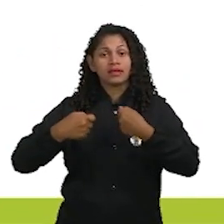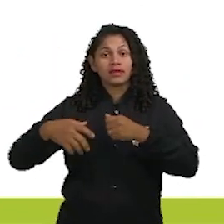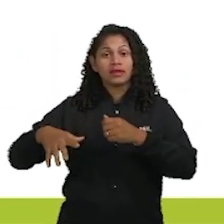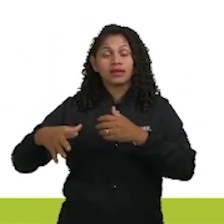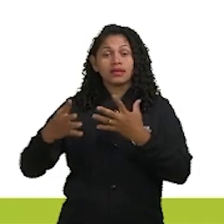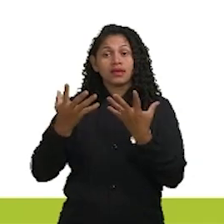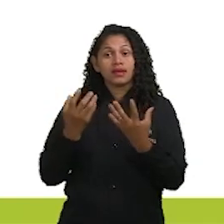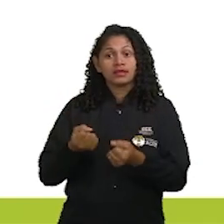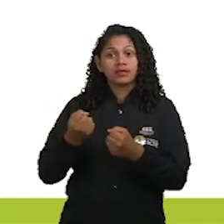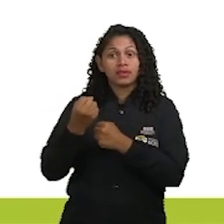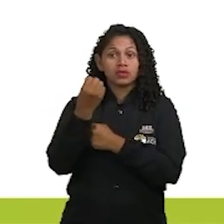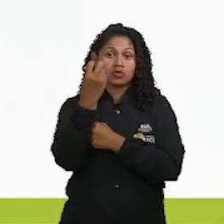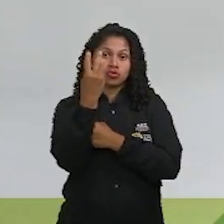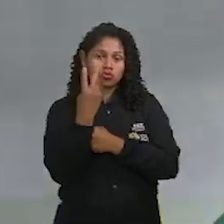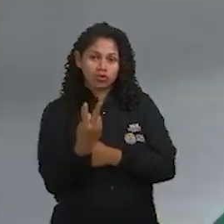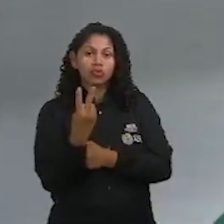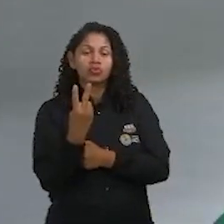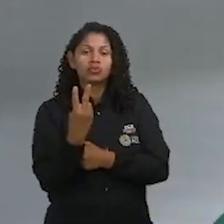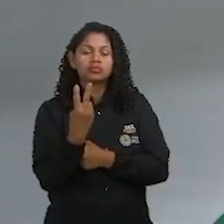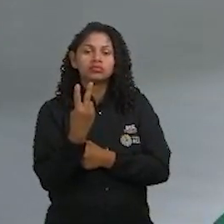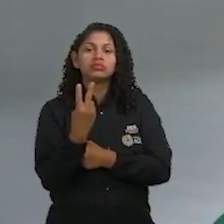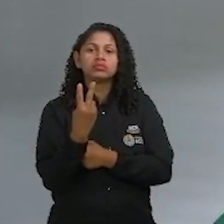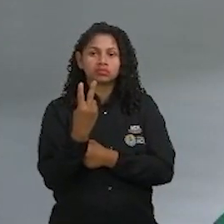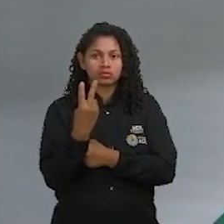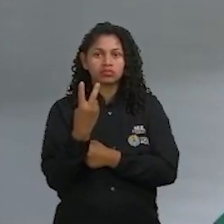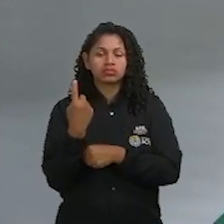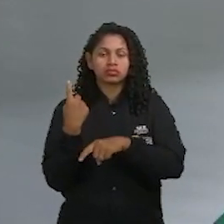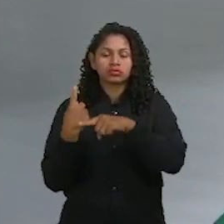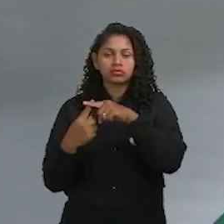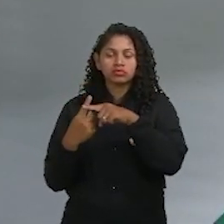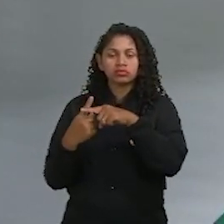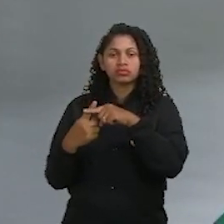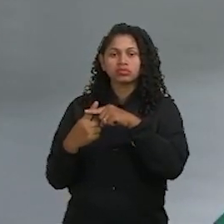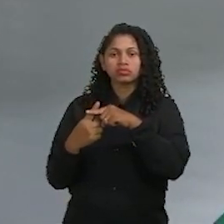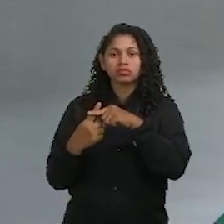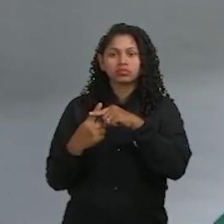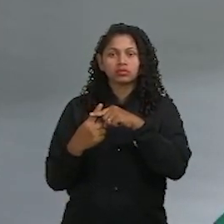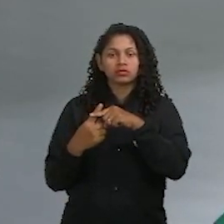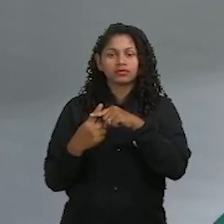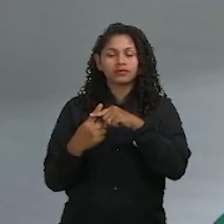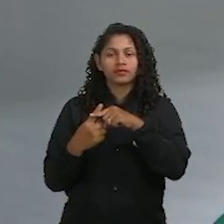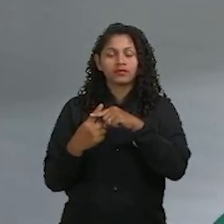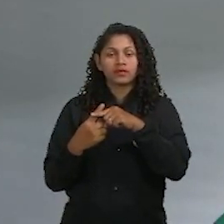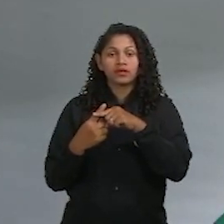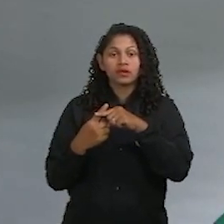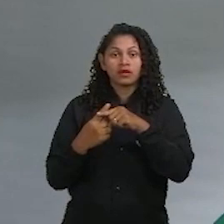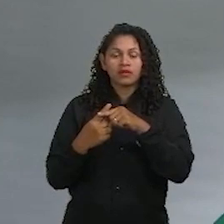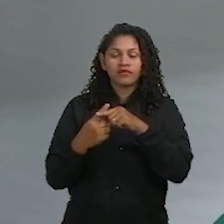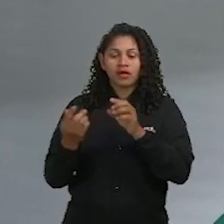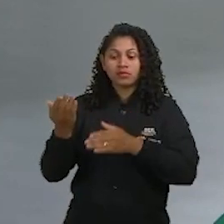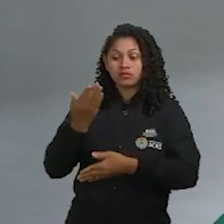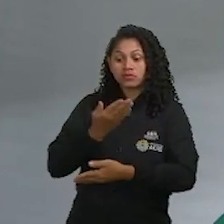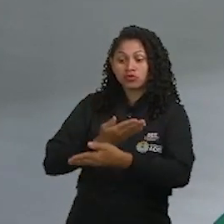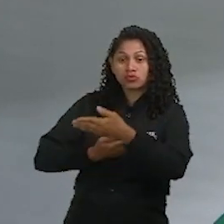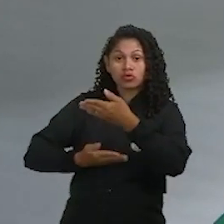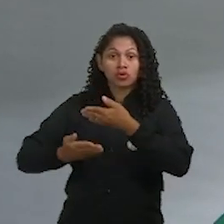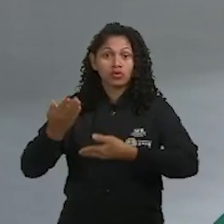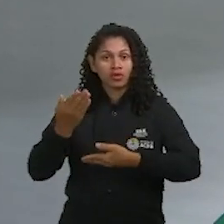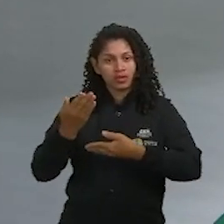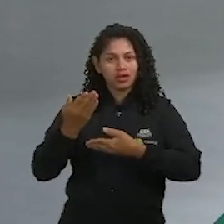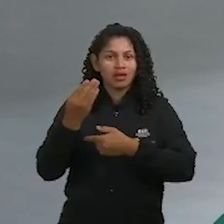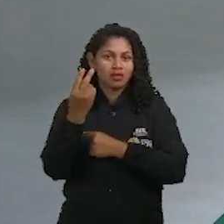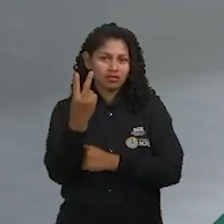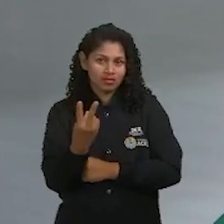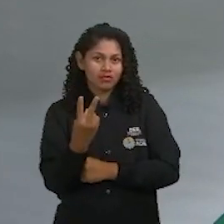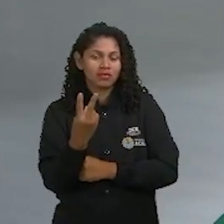magnésio, como ele está lá no grupo 2 da nossa tabela periódica, e ele vai doar justamente 2 elétrons, isso aí é